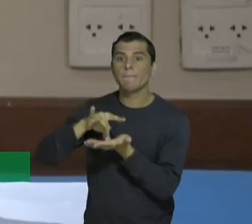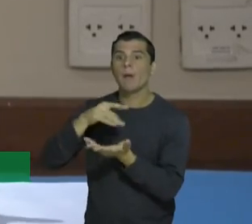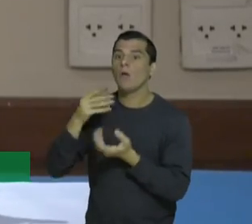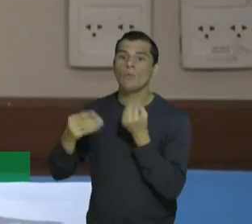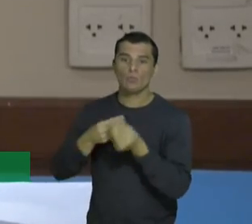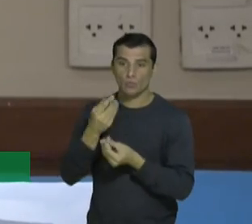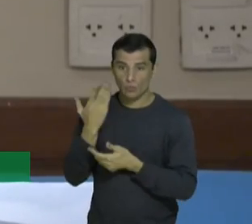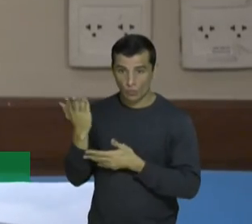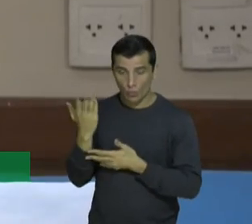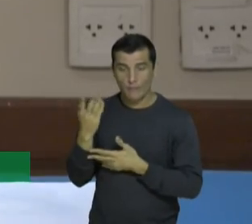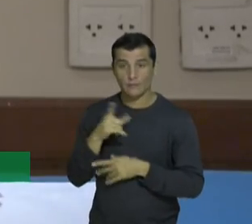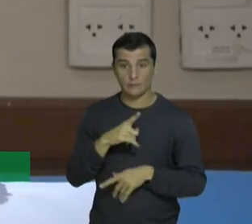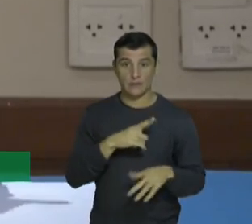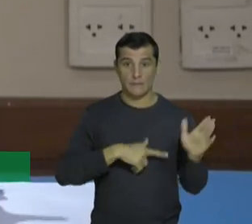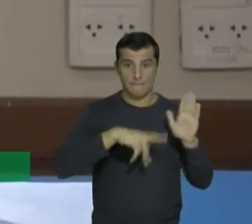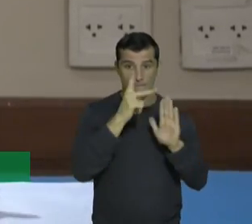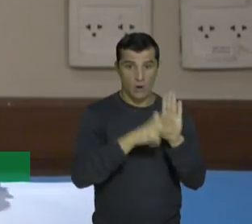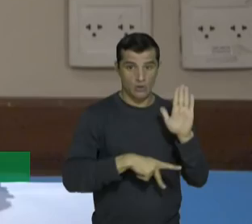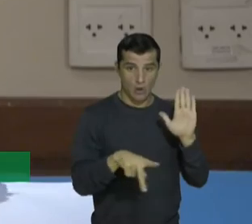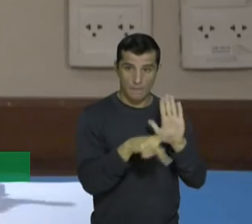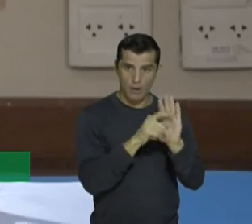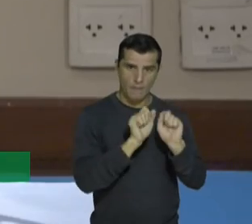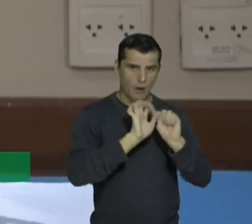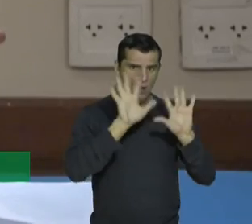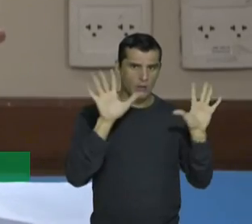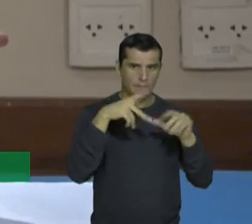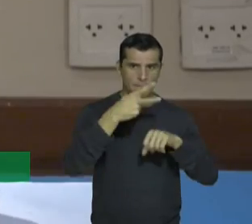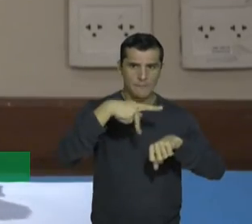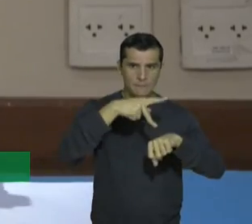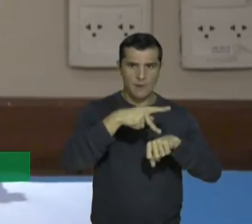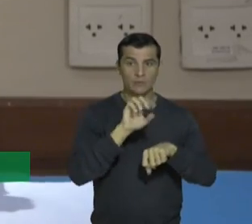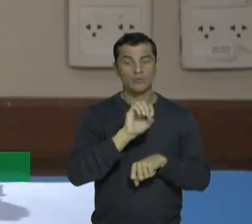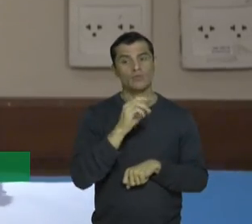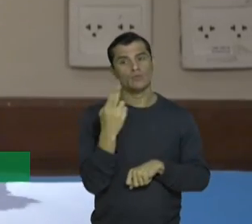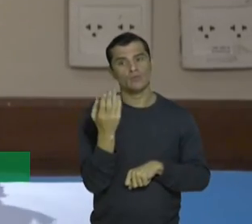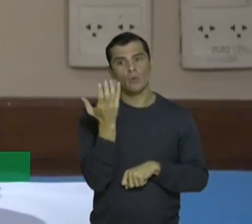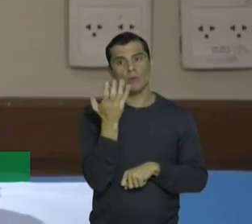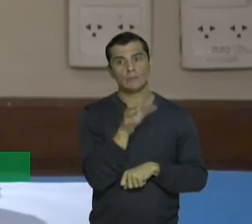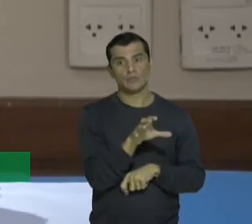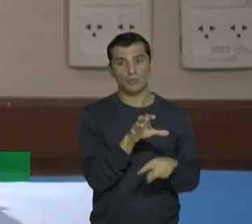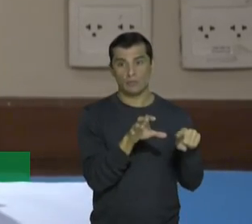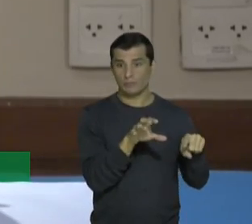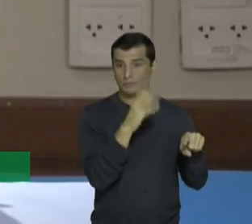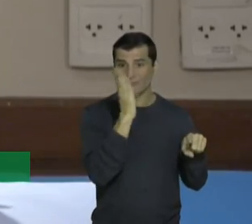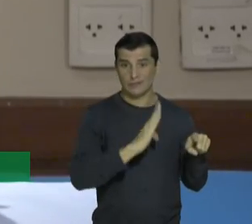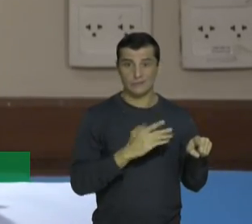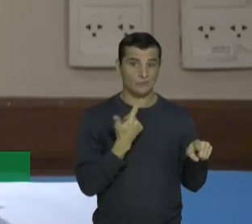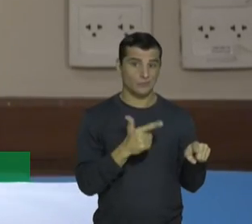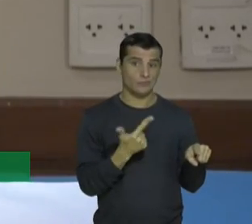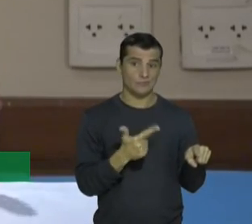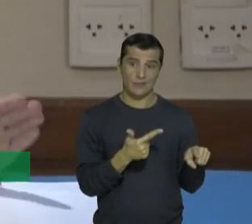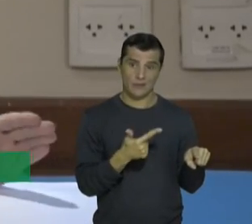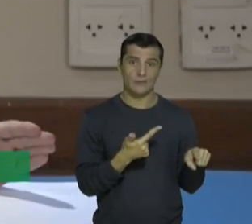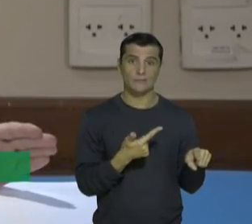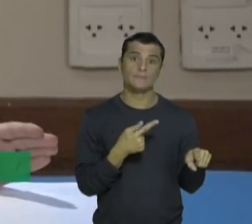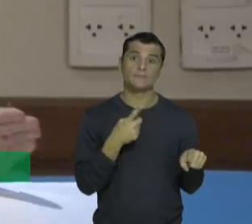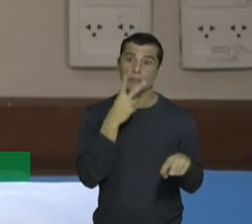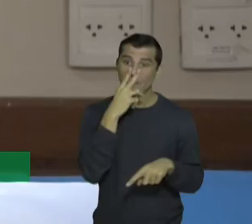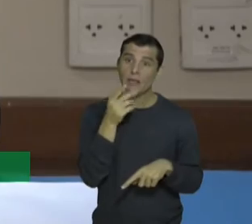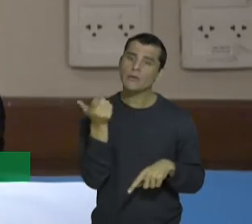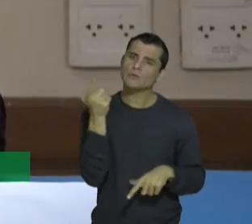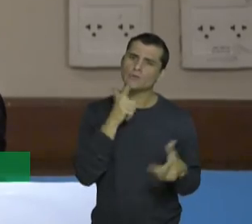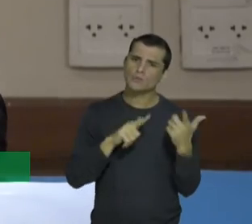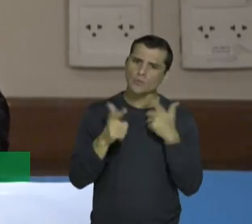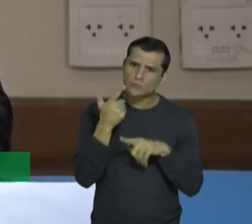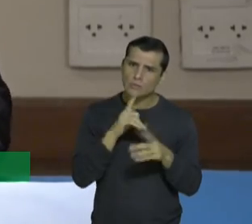Claro de país ou de região que a gente não tem aqui faz com que a gente tenha ganhos mas